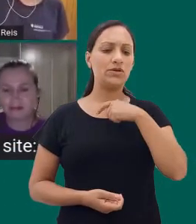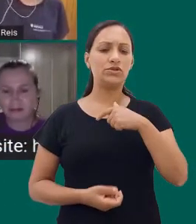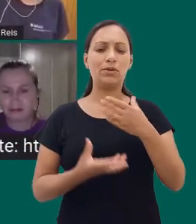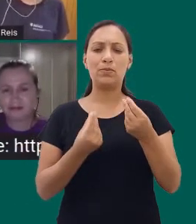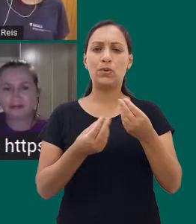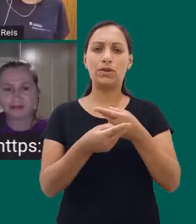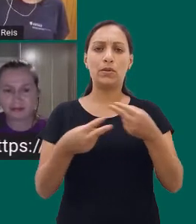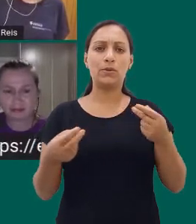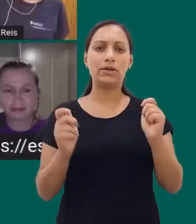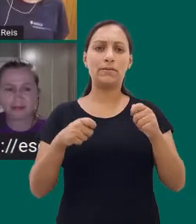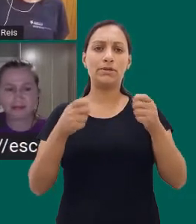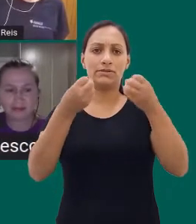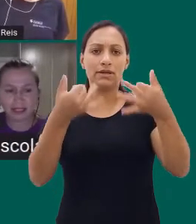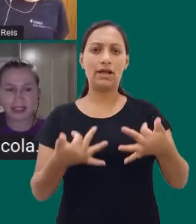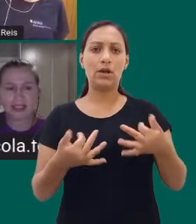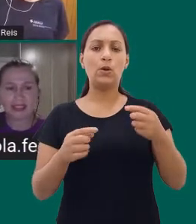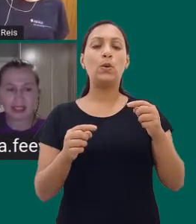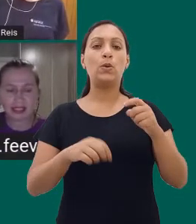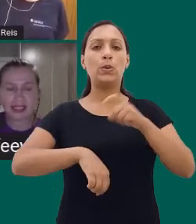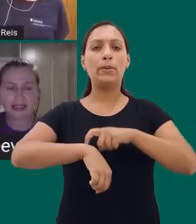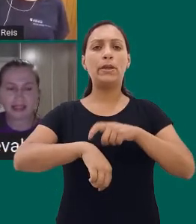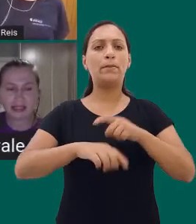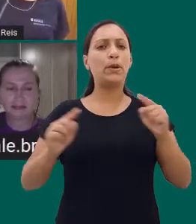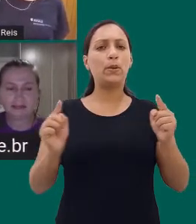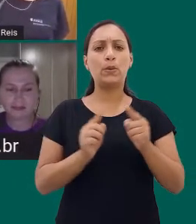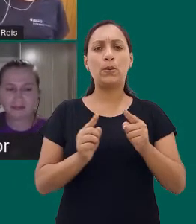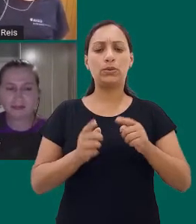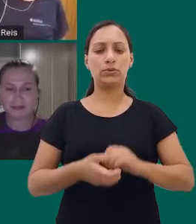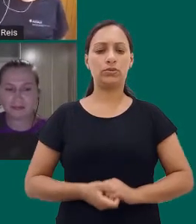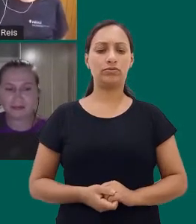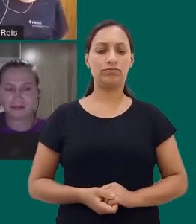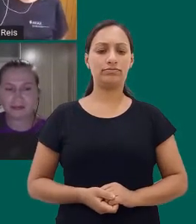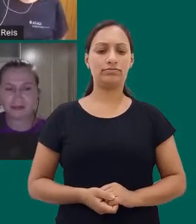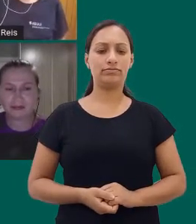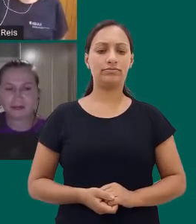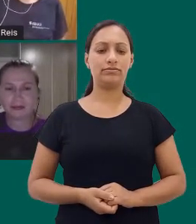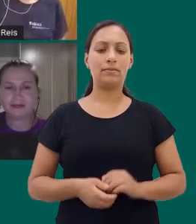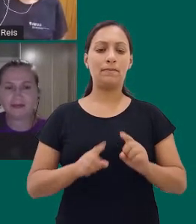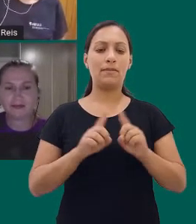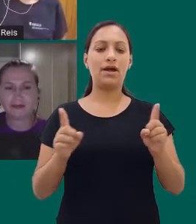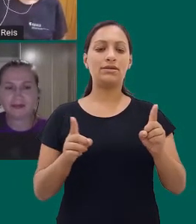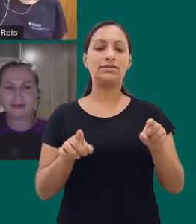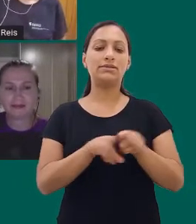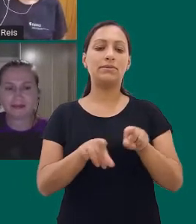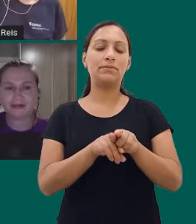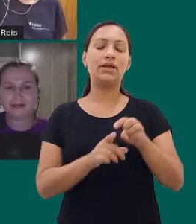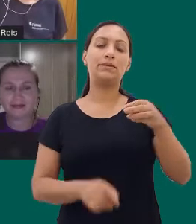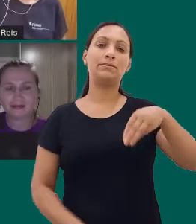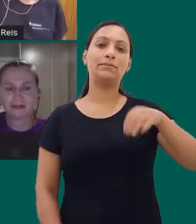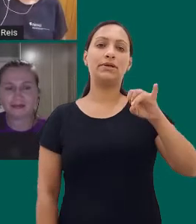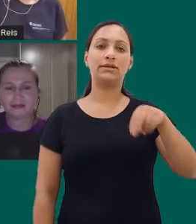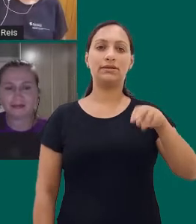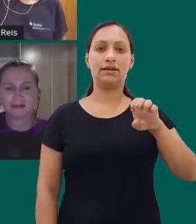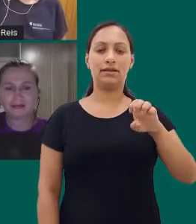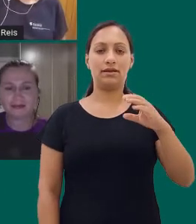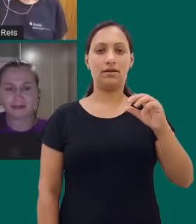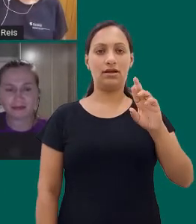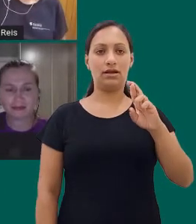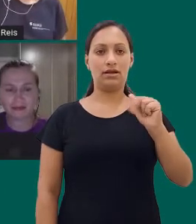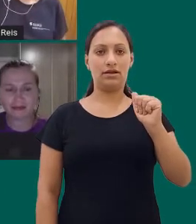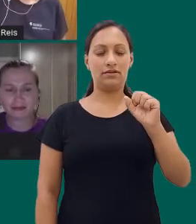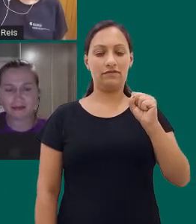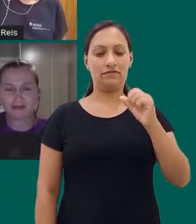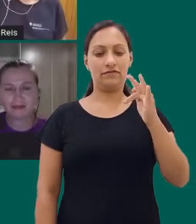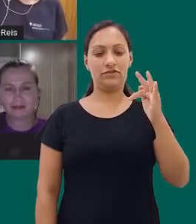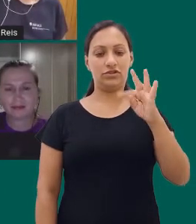dito, que, né, disse, o tempo é pouco para isso, né? Sim, mas sim. Só do Minecraft que tu colocou, que foi em parceria comigo, com a turma de jogos digitais,